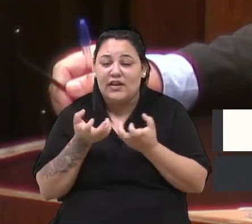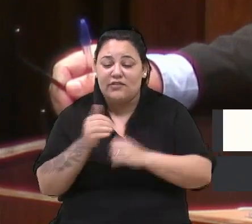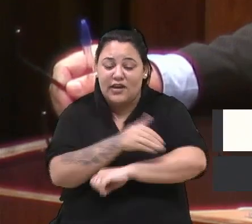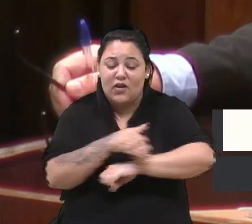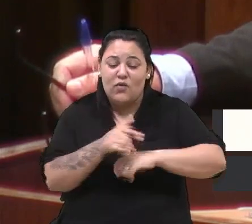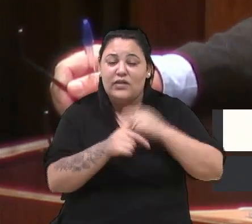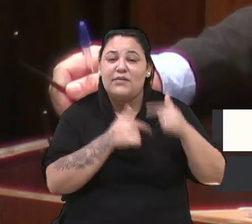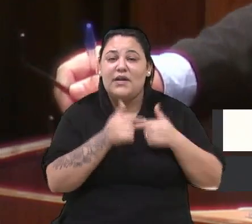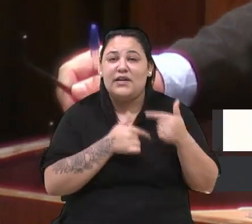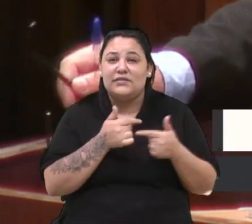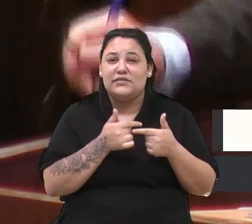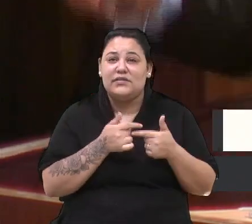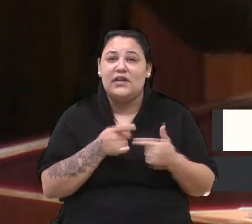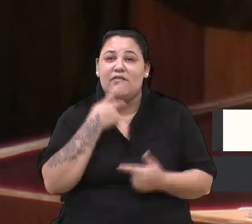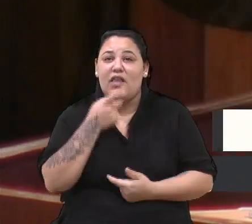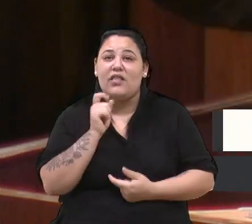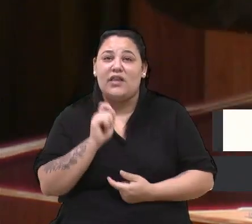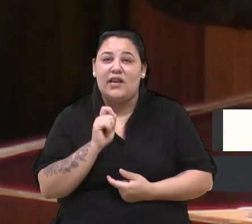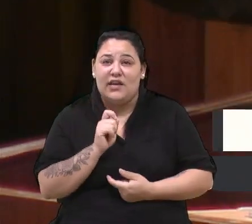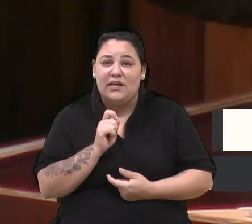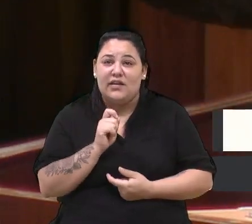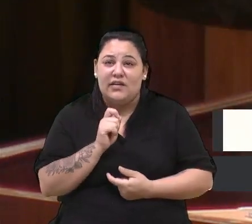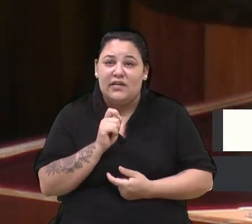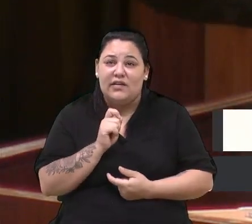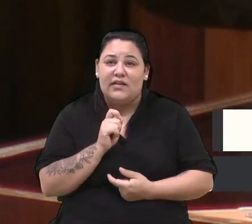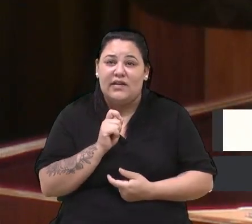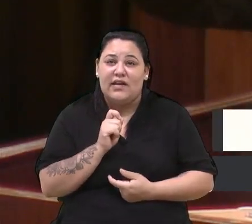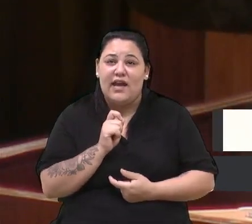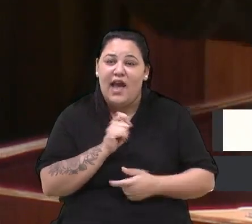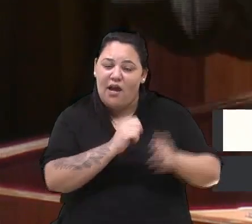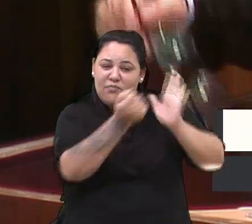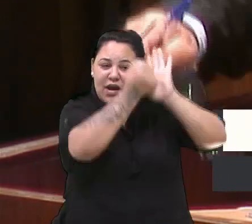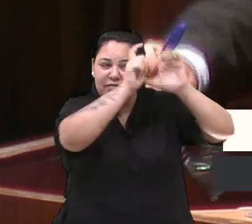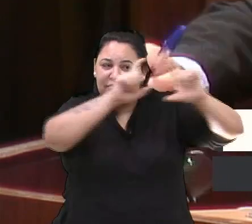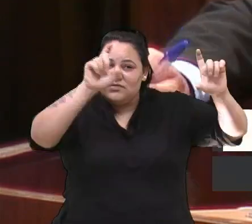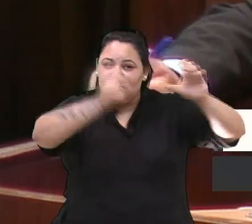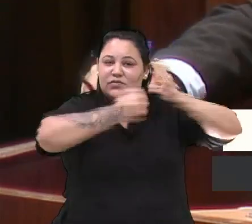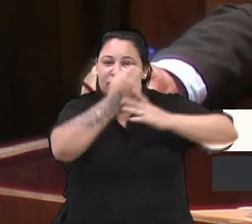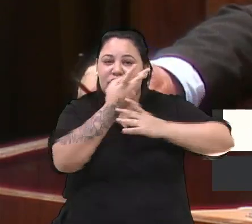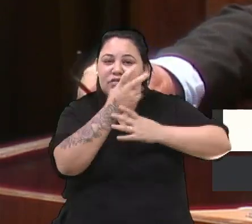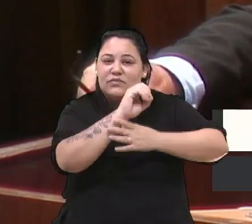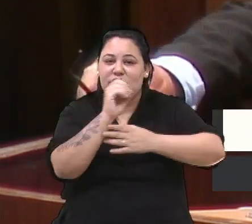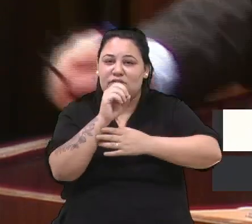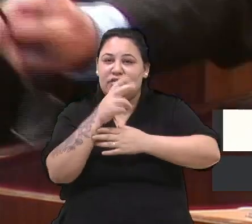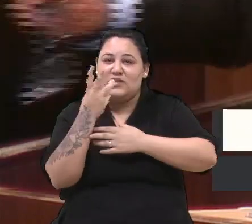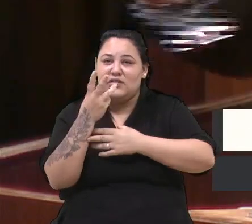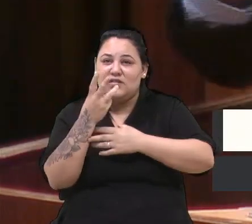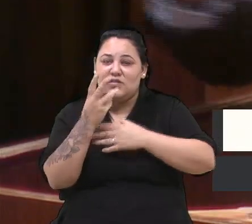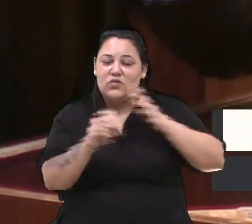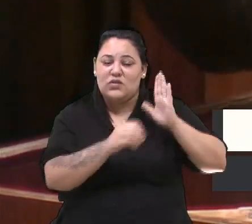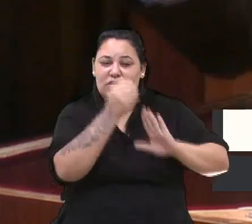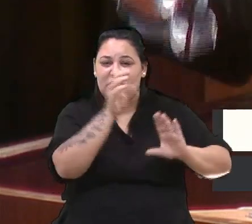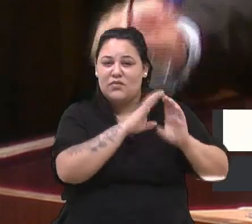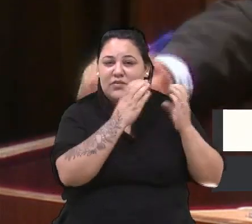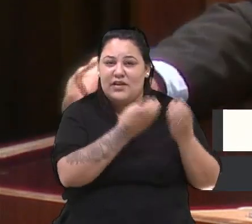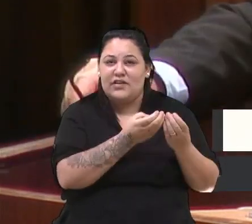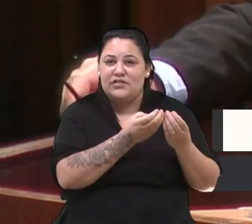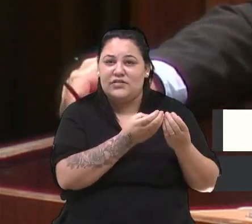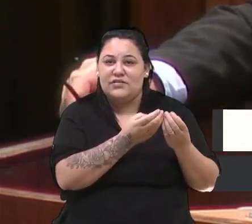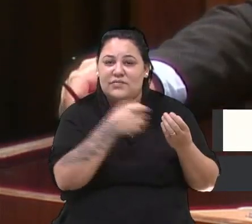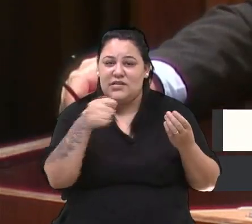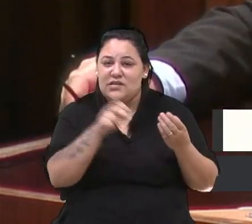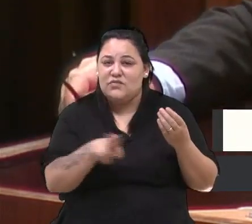e dizendo que aquele slogan que nós criamos em 2013 no orçamento comunitário, talvez é um que tem que servir para todos